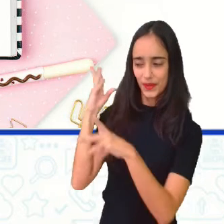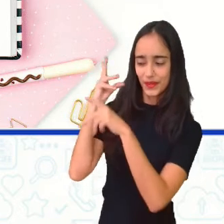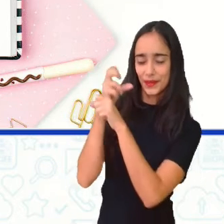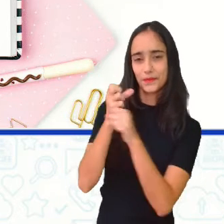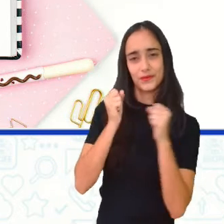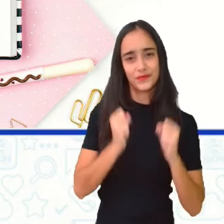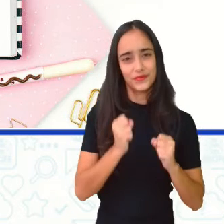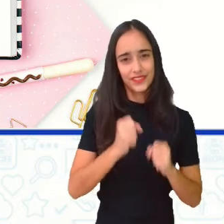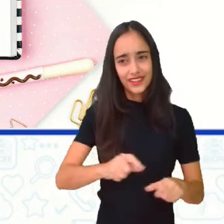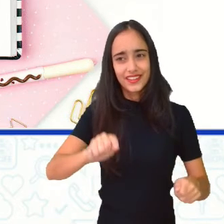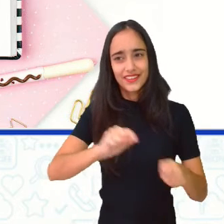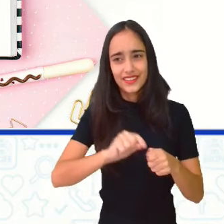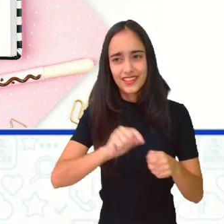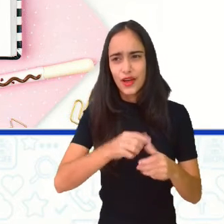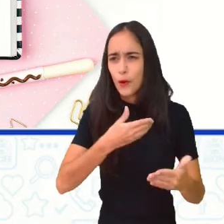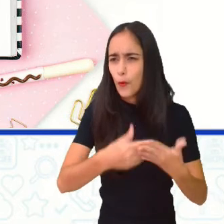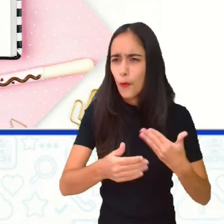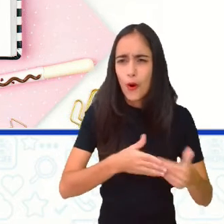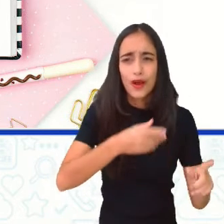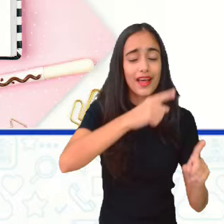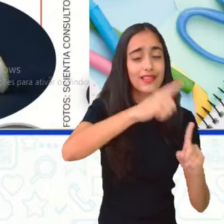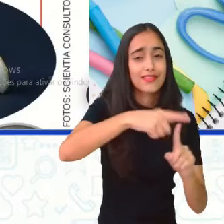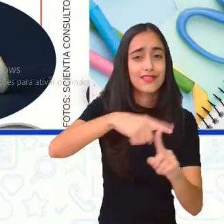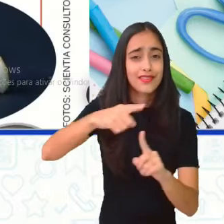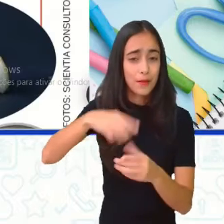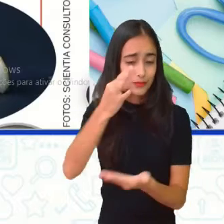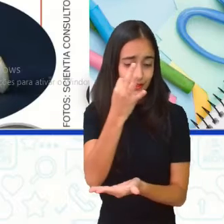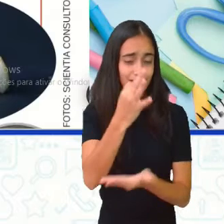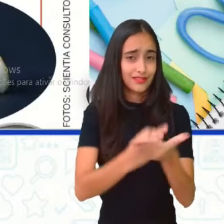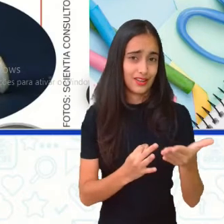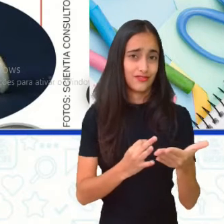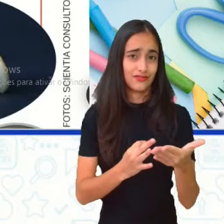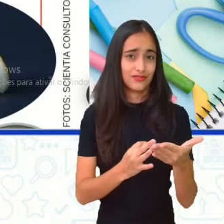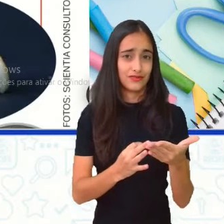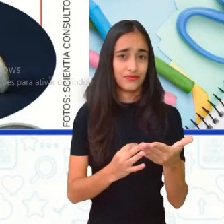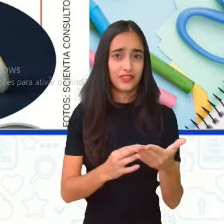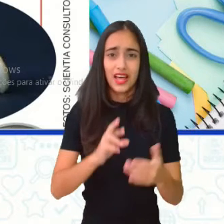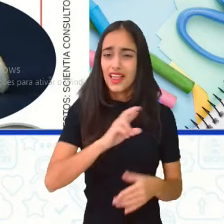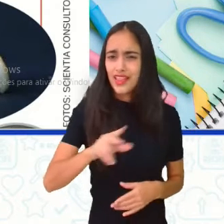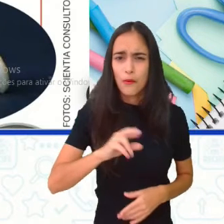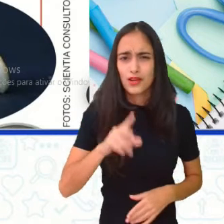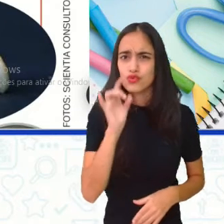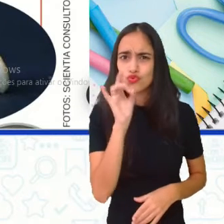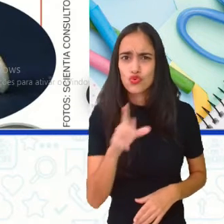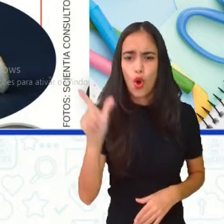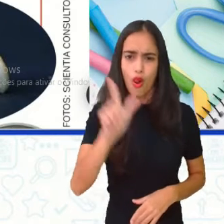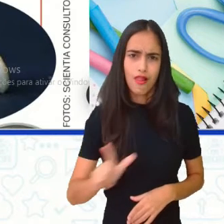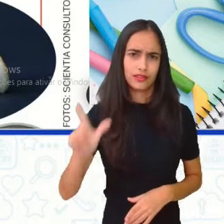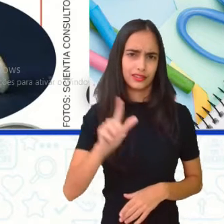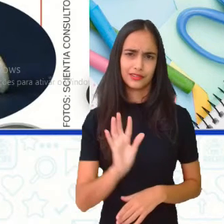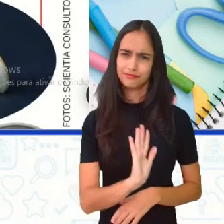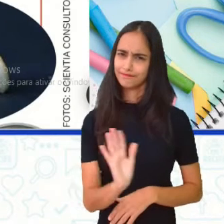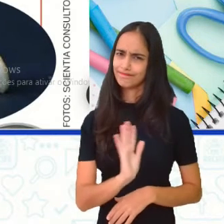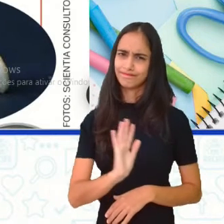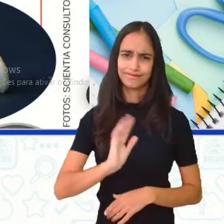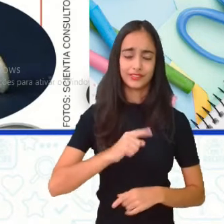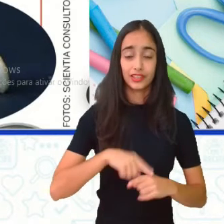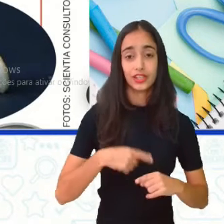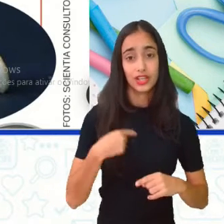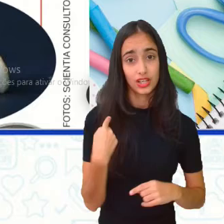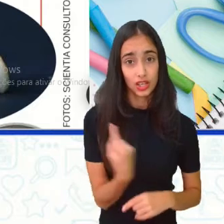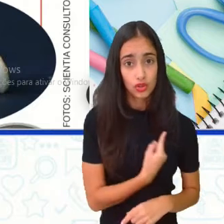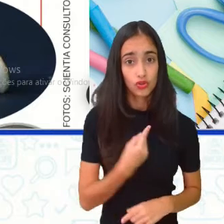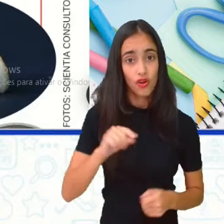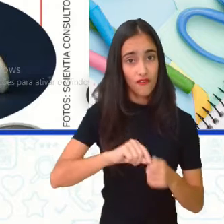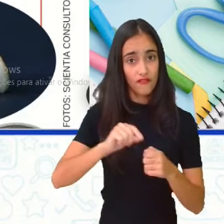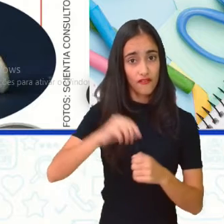tipo de texto, inclusive sobre textos não literários. Não é só sobre textos literários que a gente faz resumo, não.